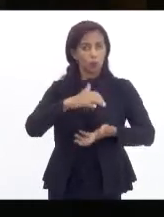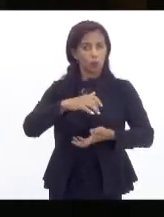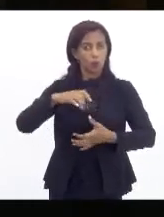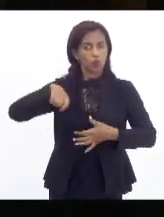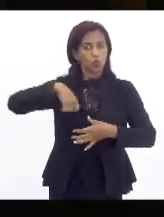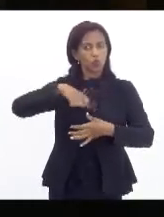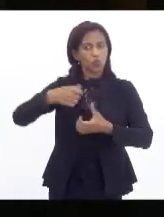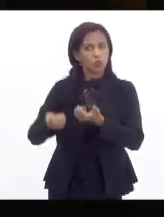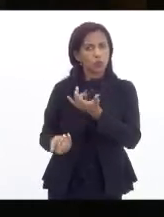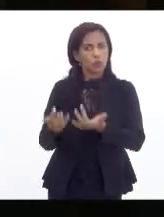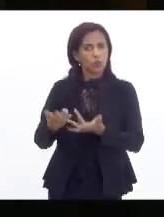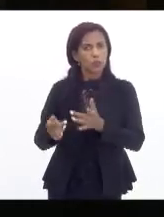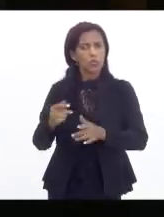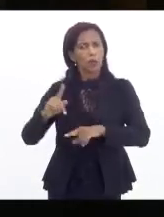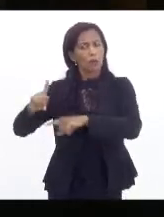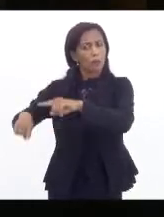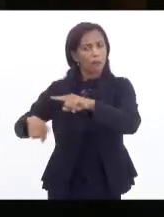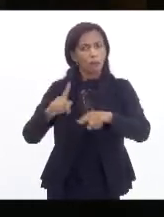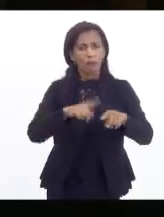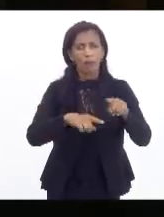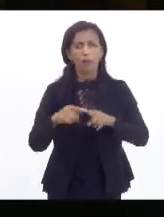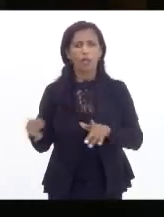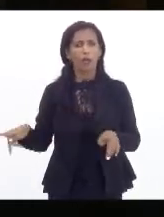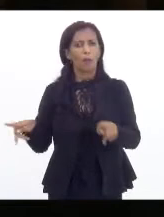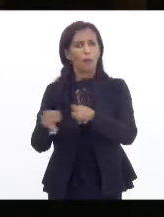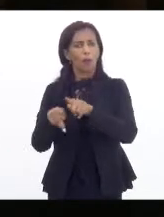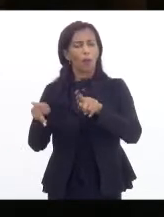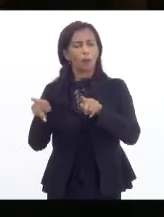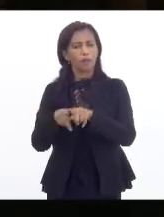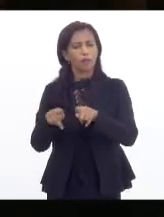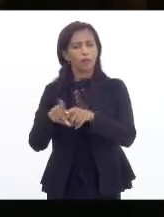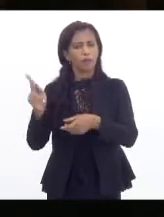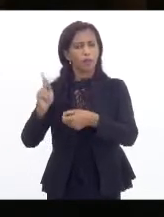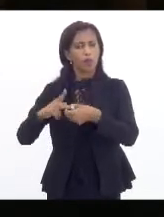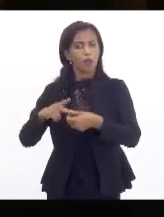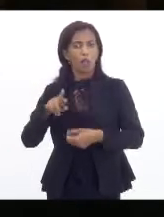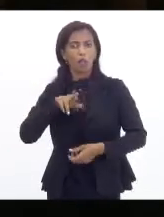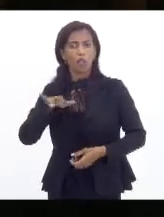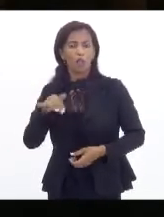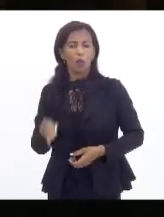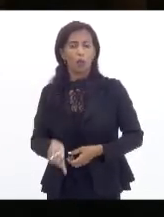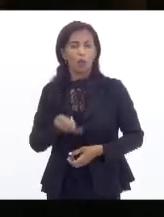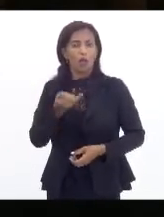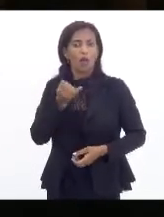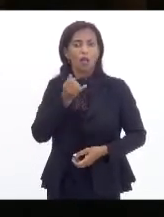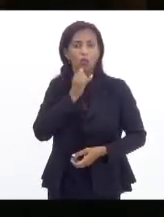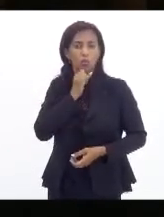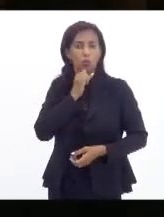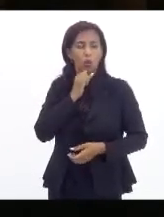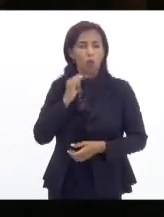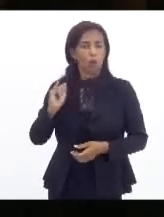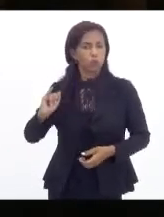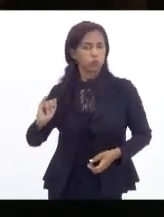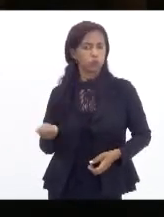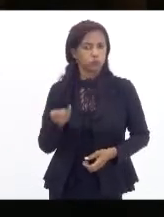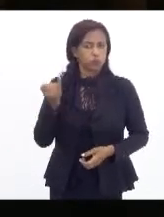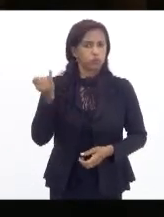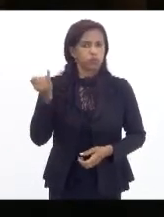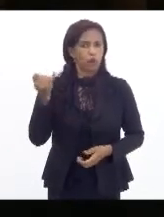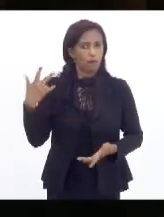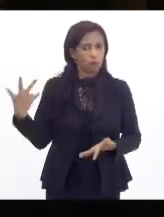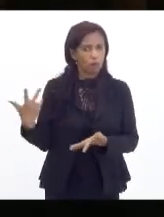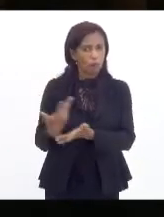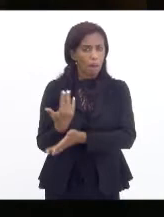a todos os produtos derivados do petróleo, e não é à toa o aumento absurdo e